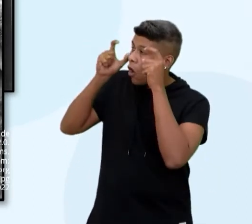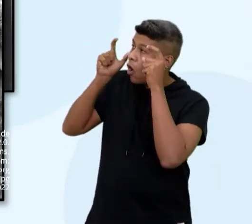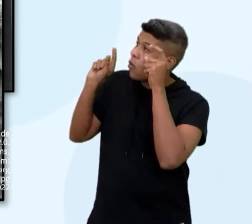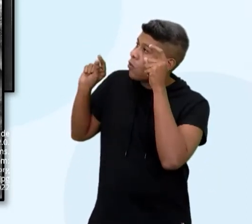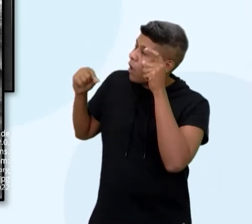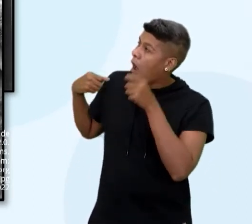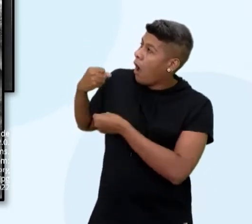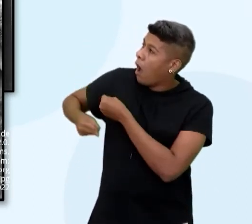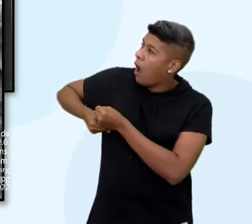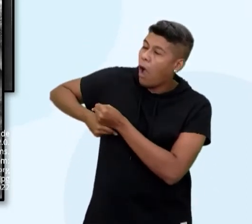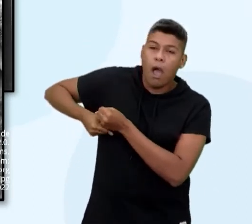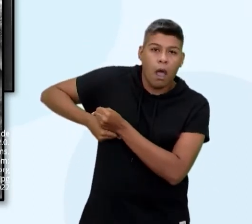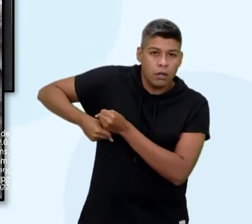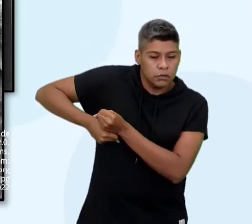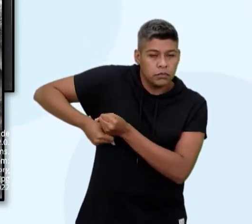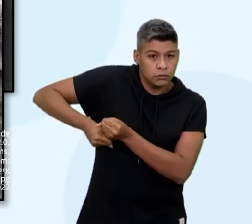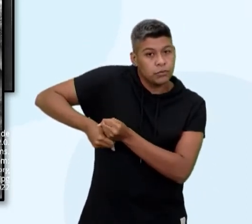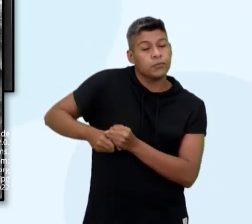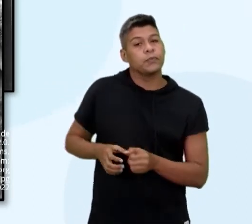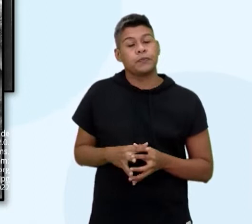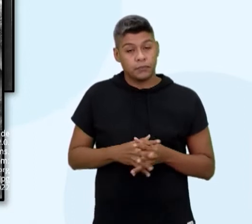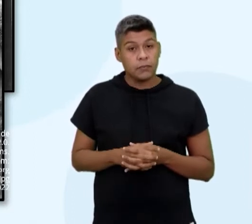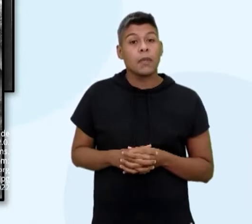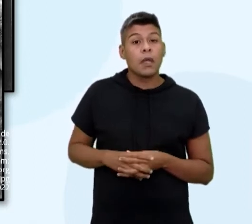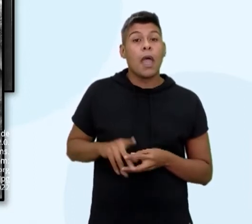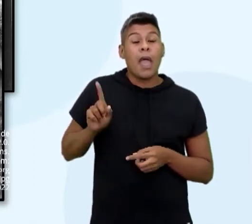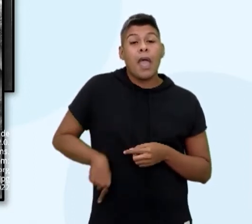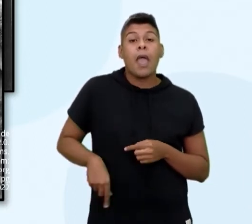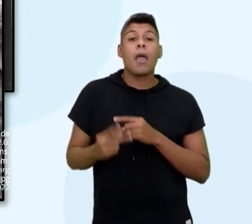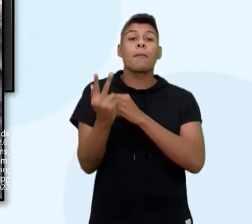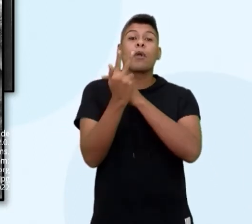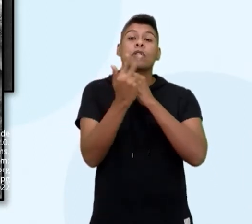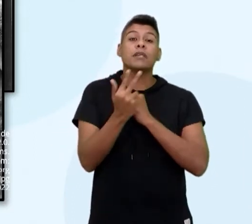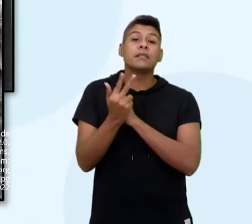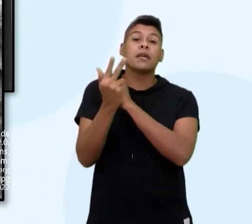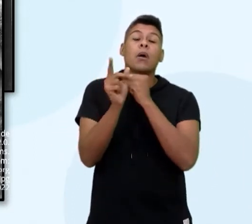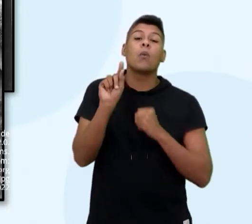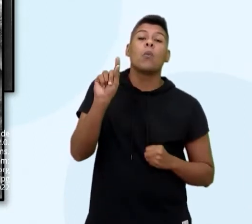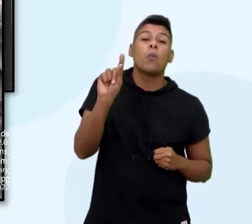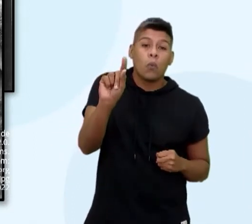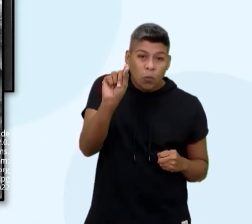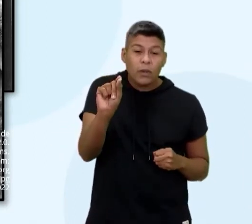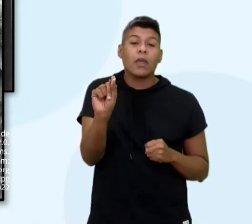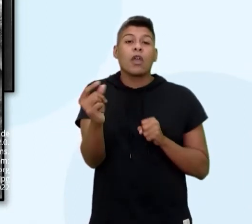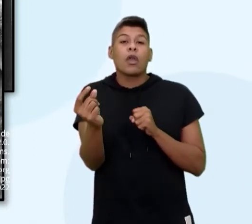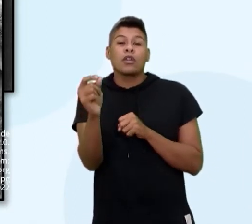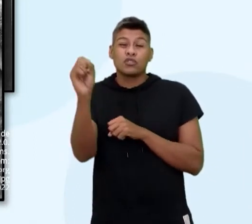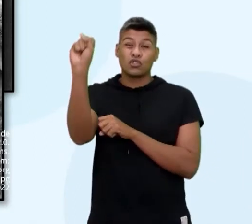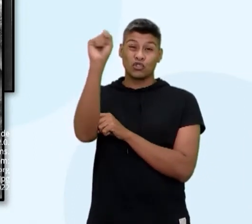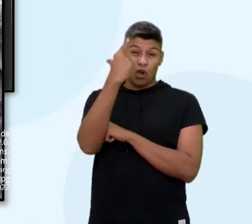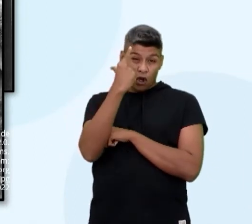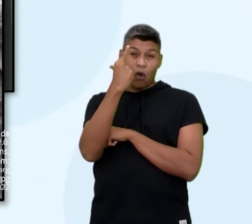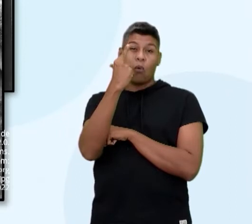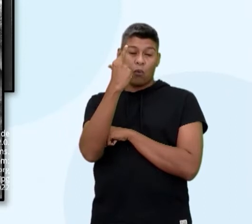há milhares de anos. Bem, ele serve de proteção contra os efeitos causados pelo contato dos raios